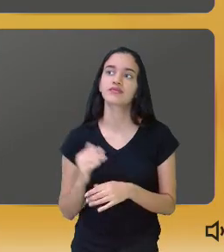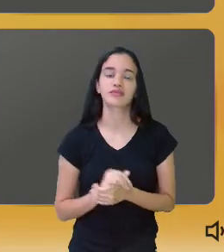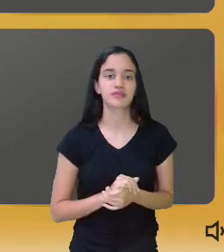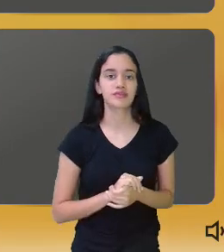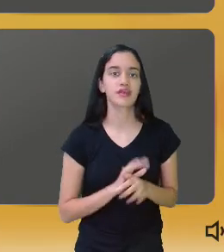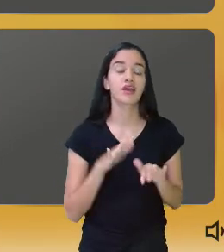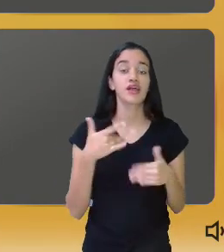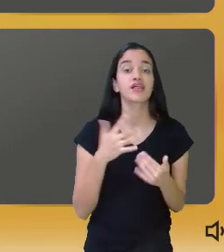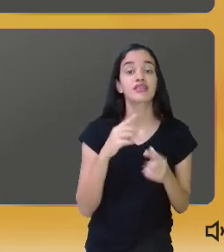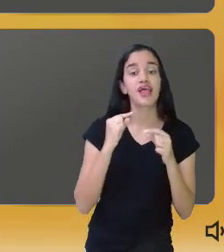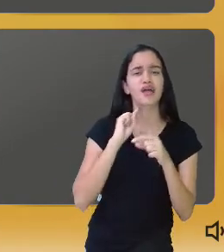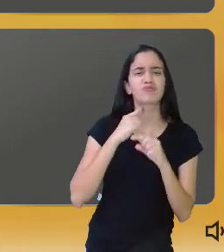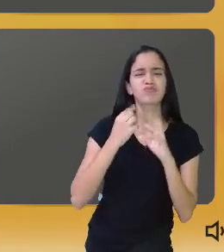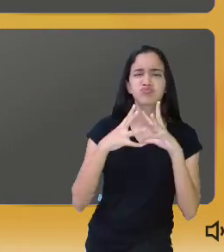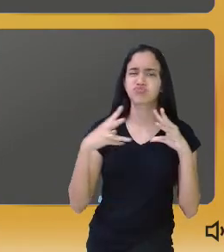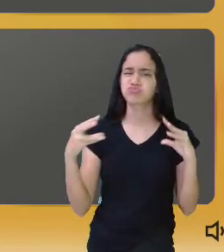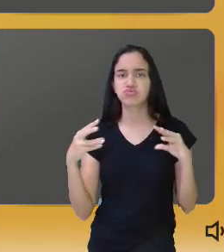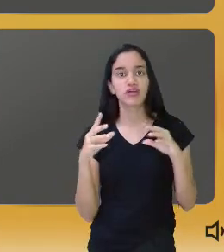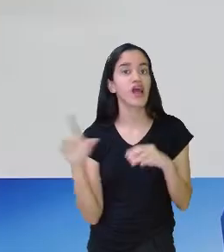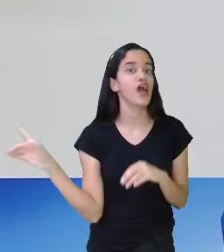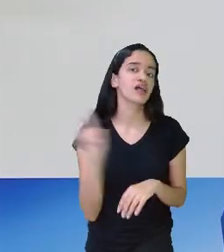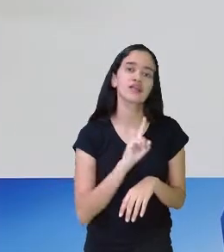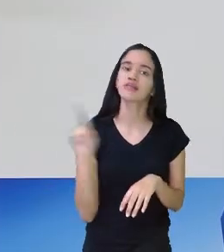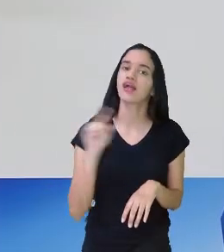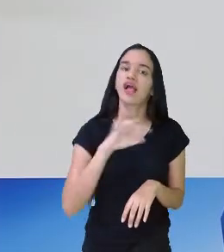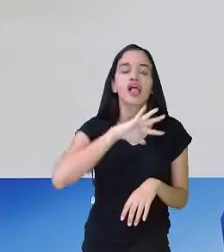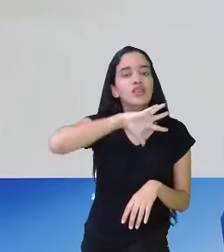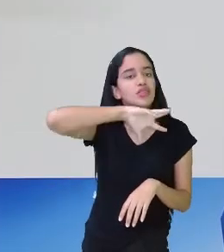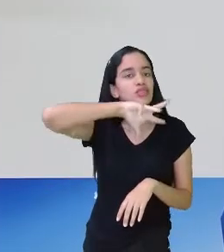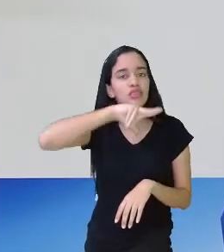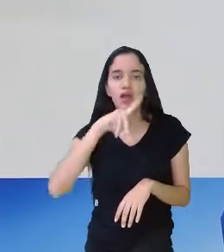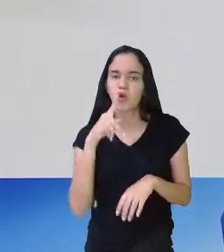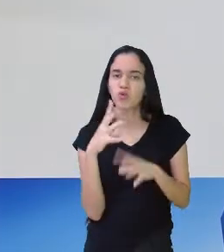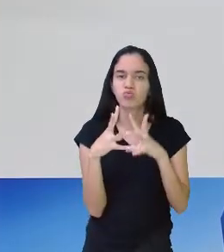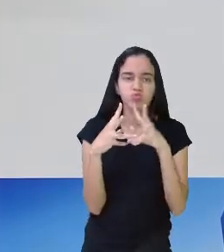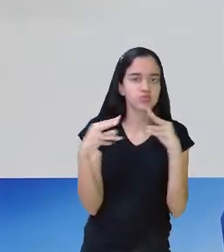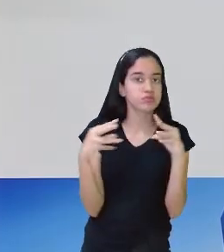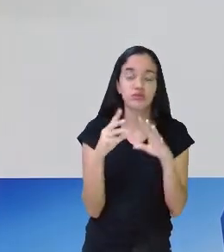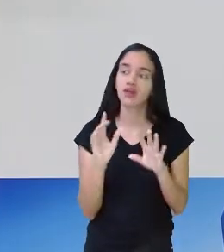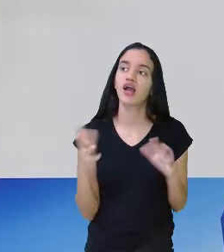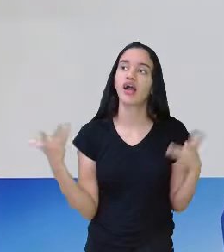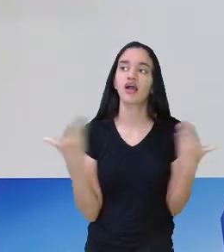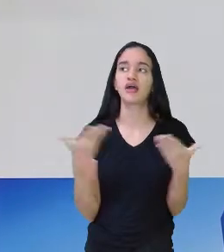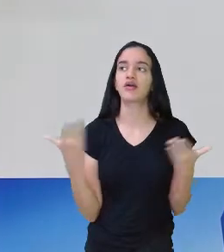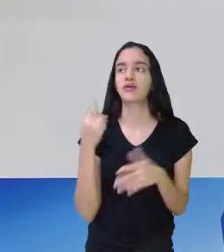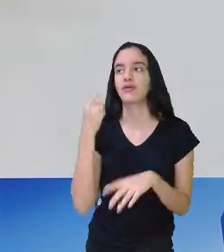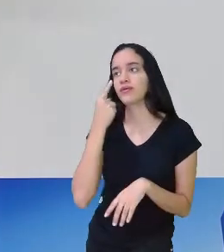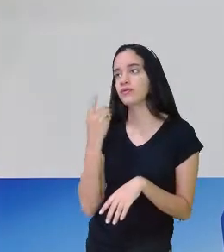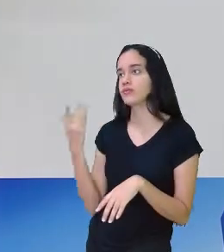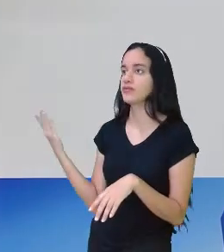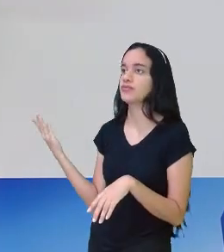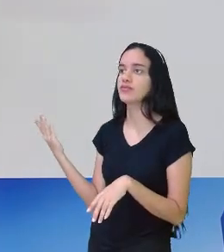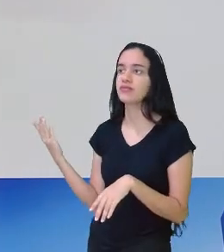tá... decompositor, eles não são, o leão não é um ser decompositor. Vamos abrir agora a terceira.